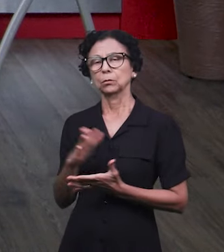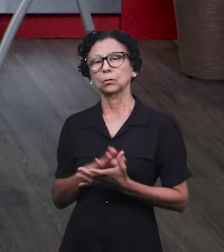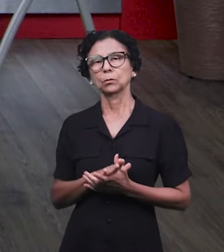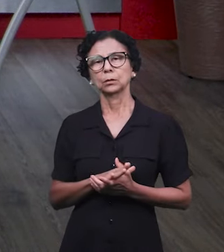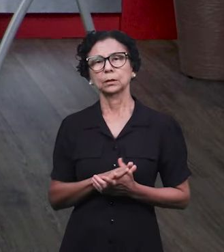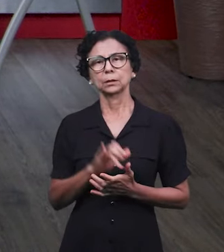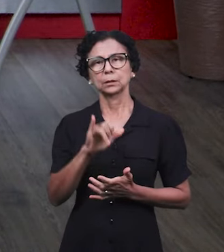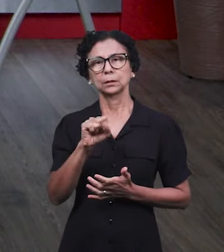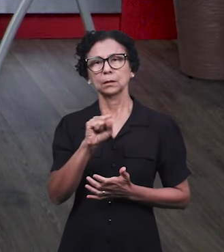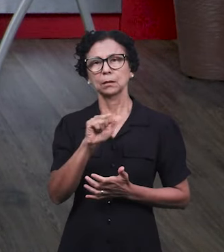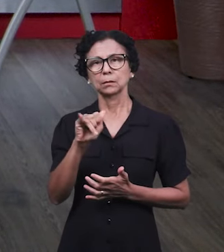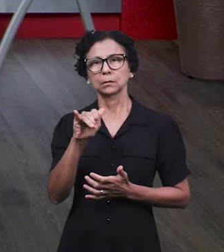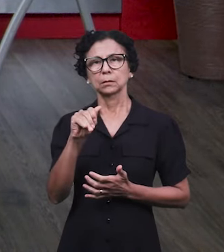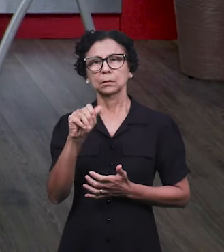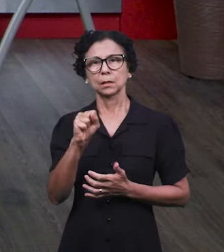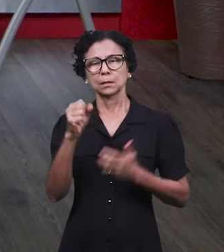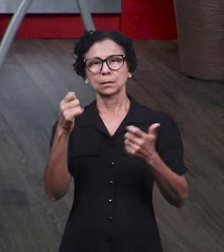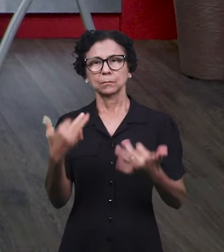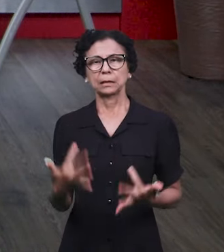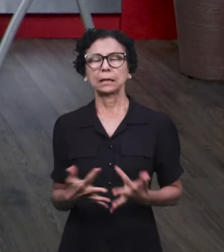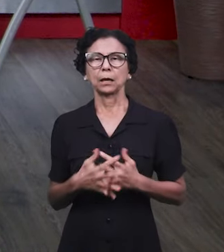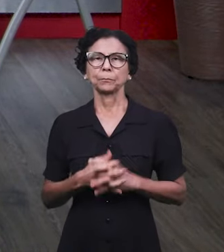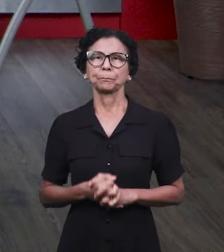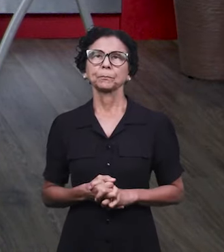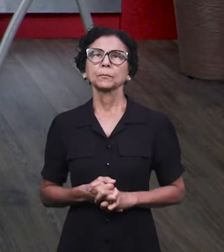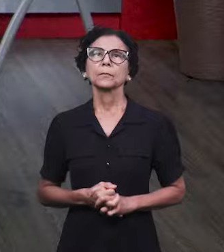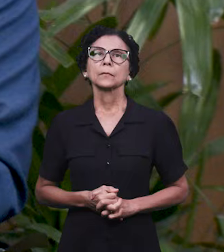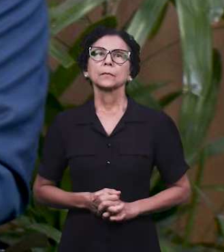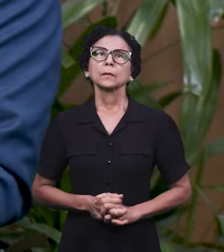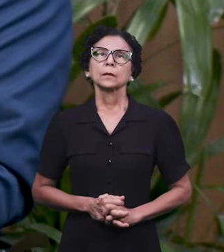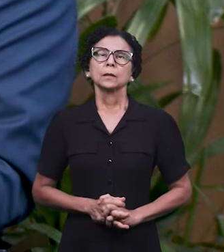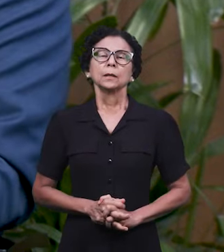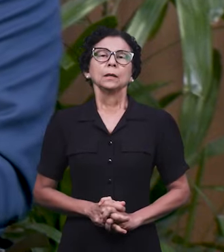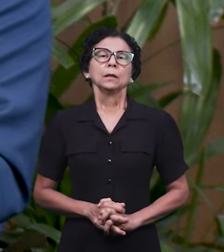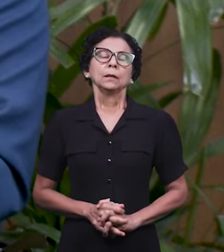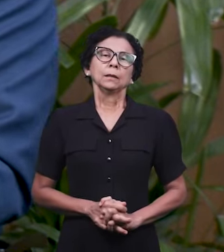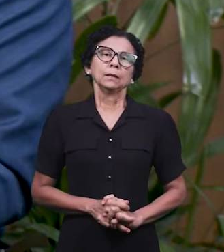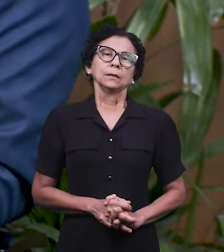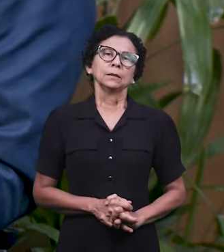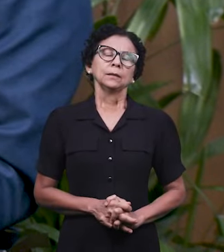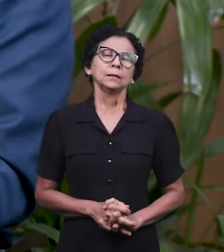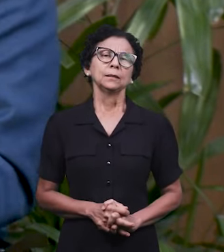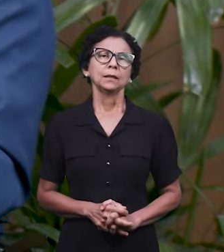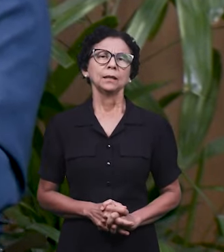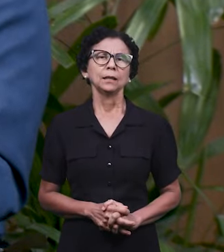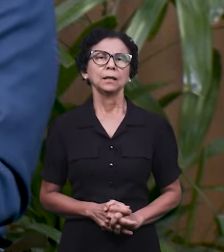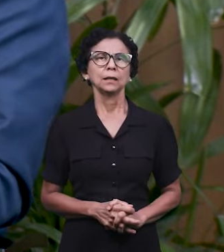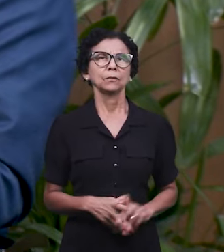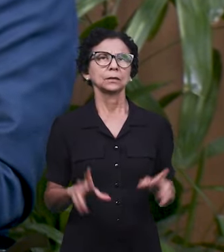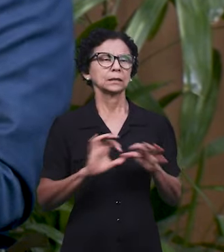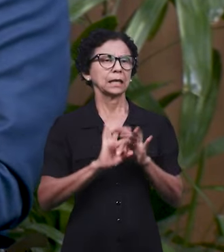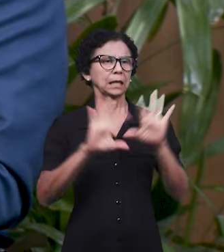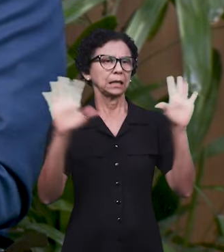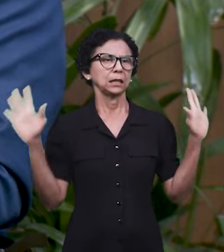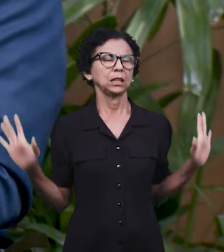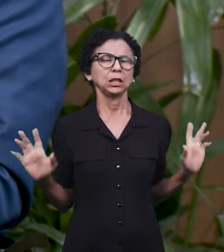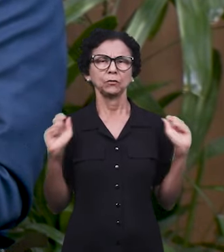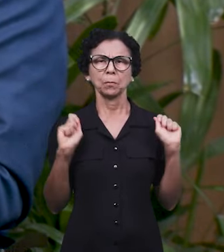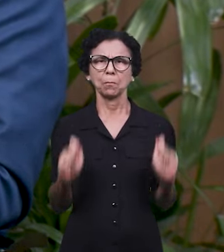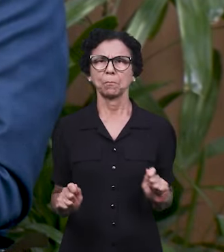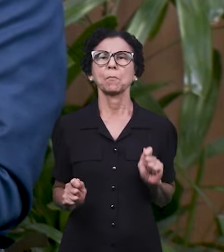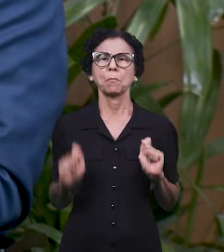e e todos que nos assistem perfeito então d na verdade a liberdade de expressão ela não te dá liberdade de você ofender né